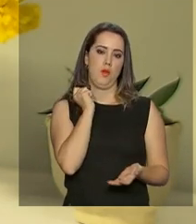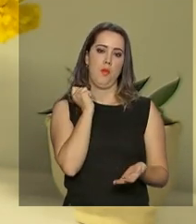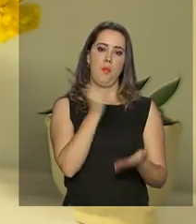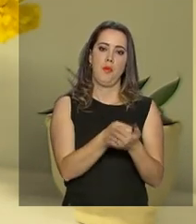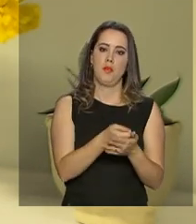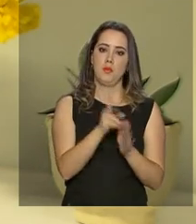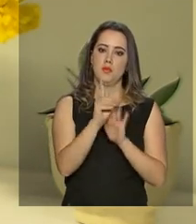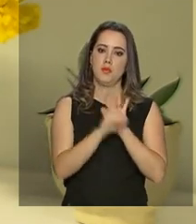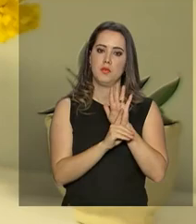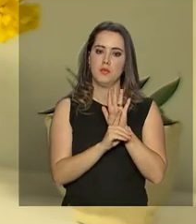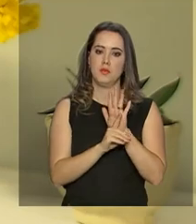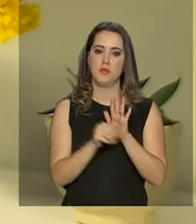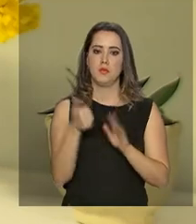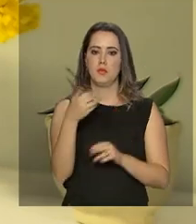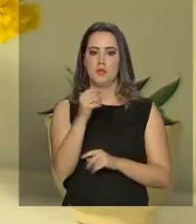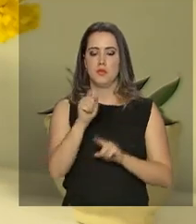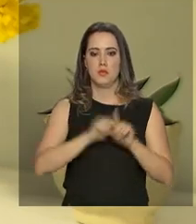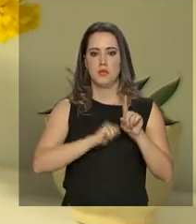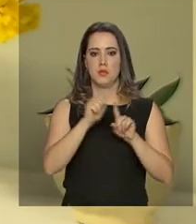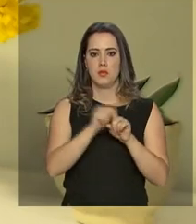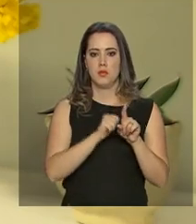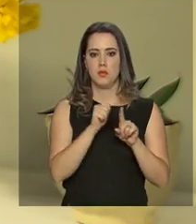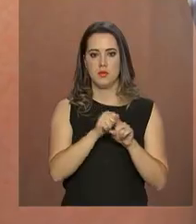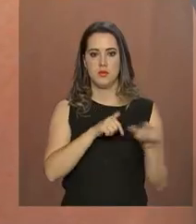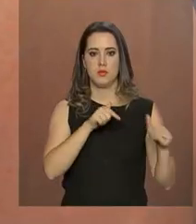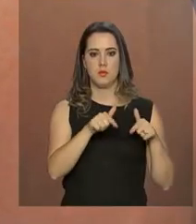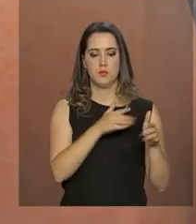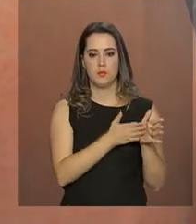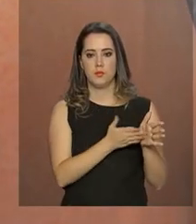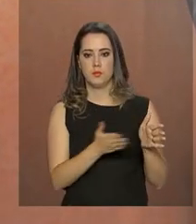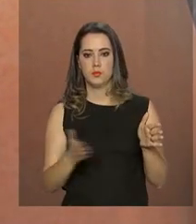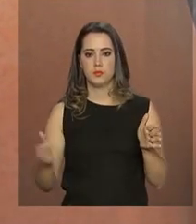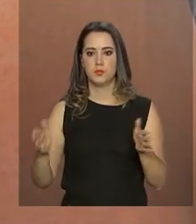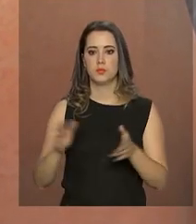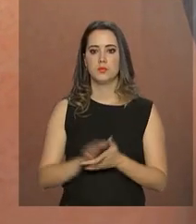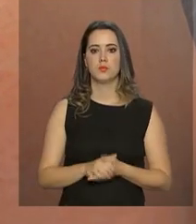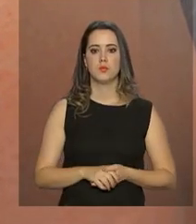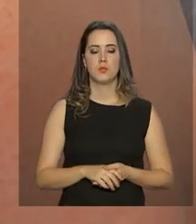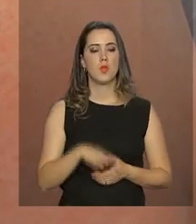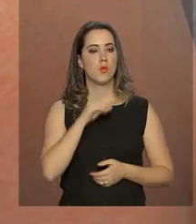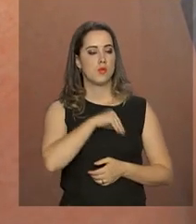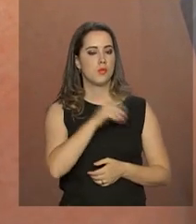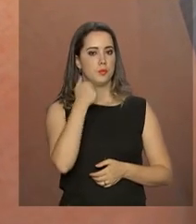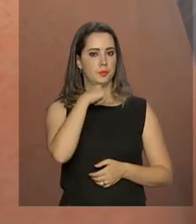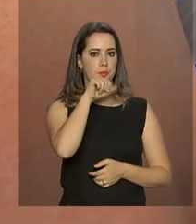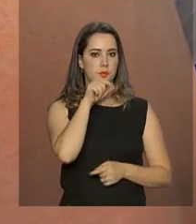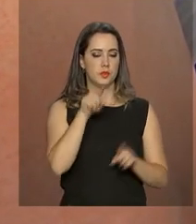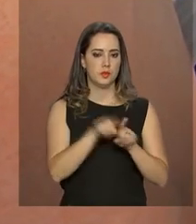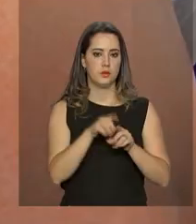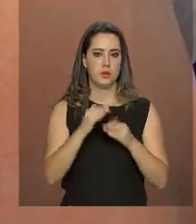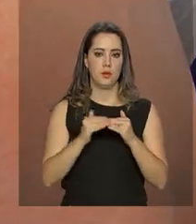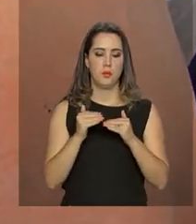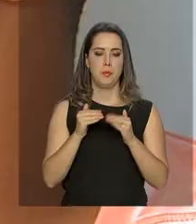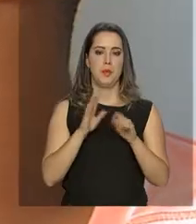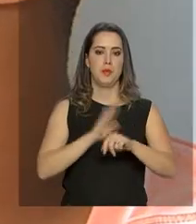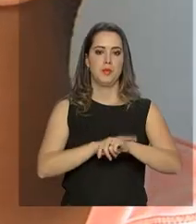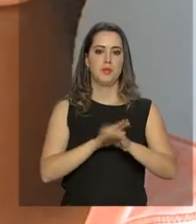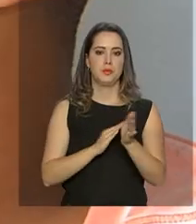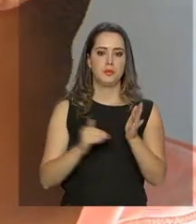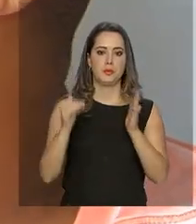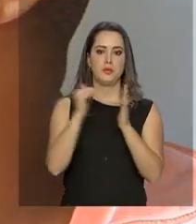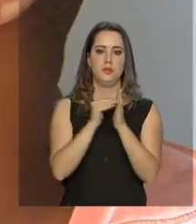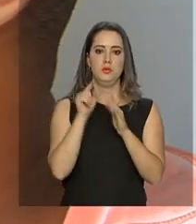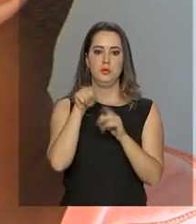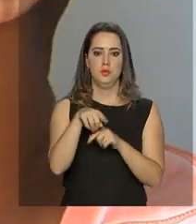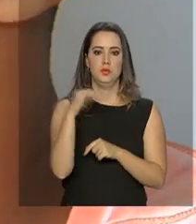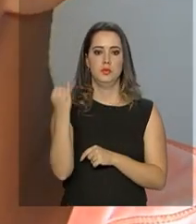para ter direito tem comprovado dez meses de actividade o salário maternidade e também o tempo extra com os filhos foram